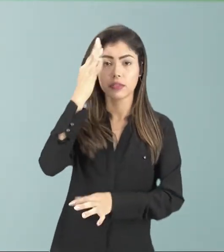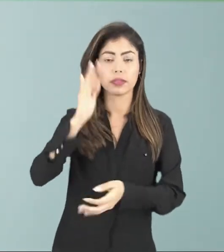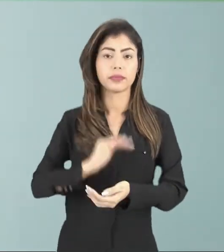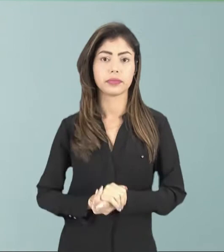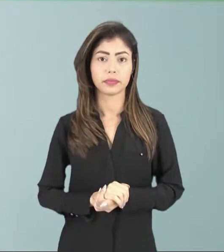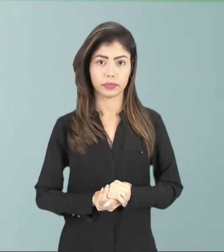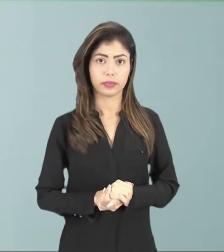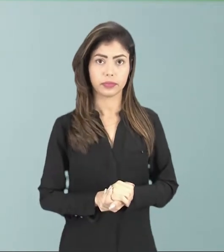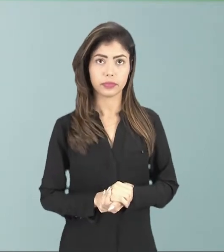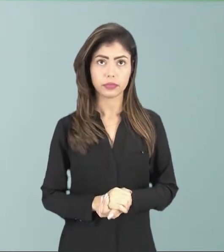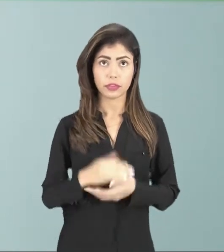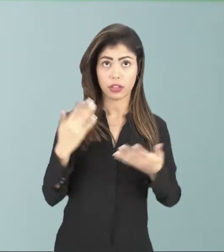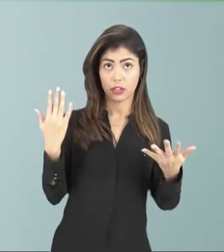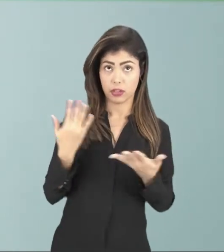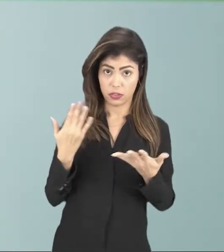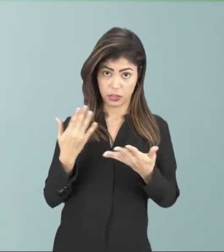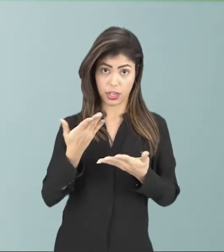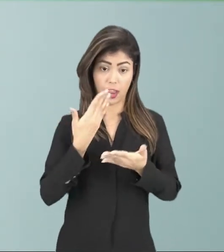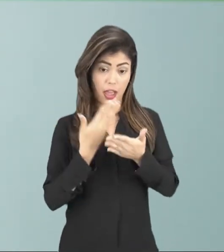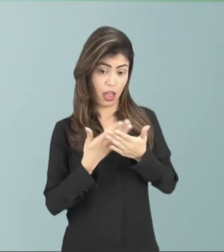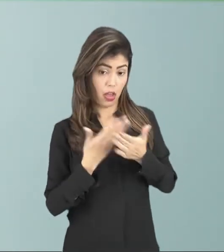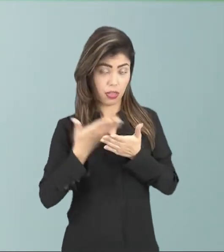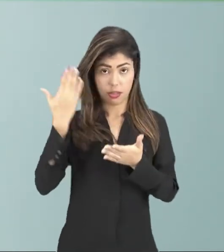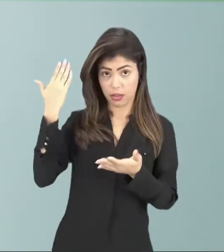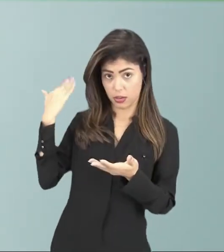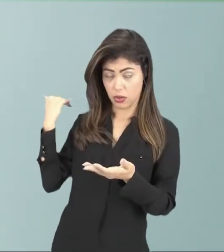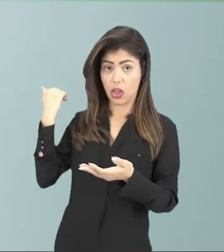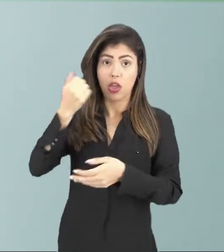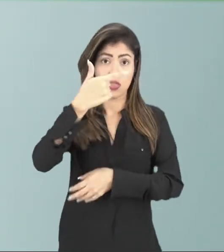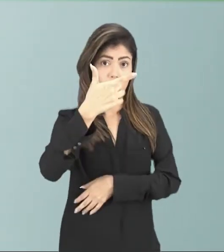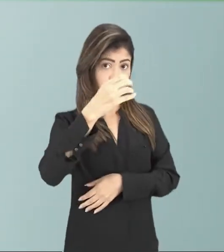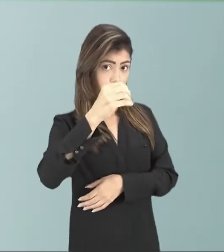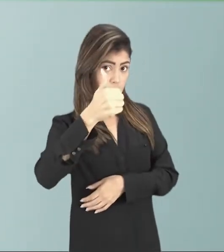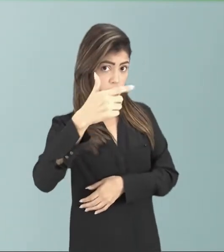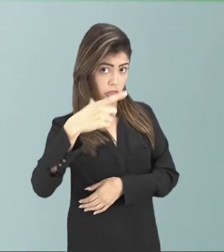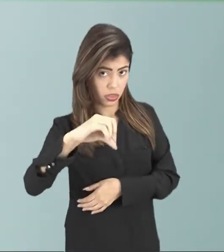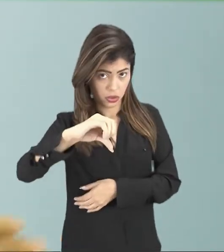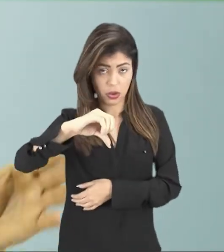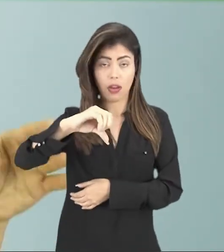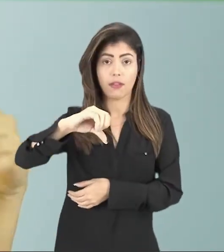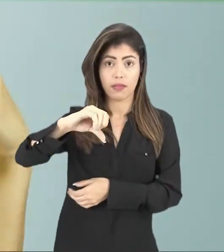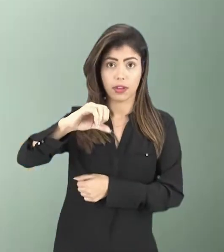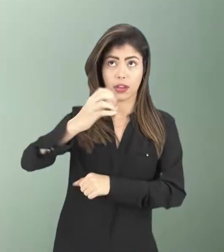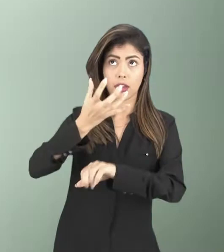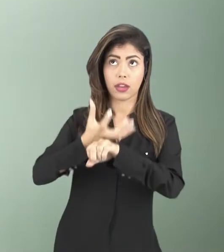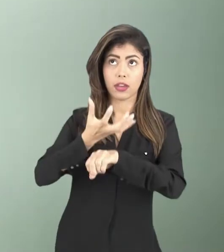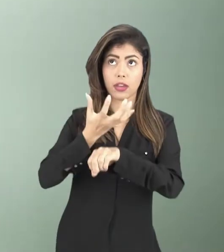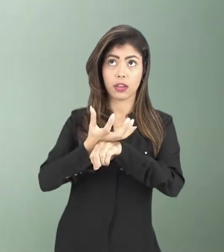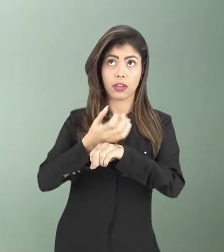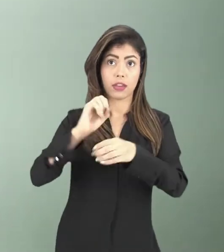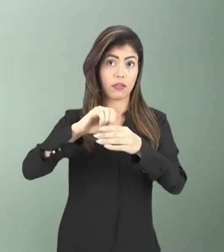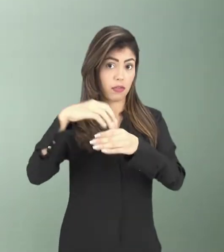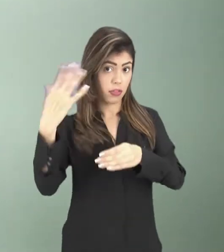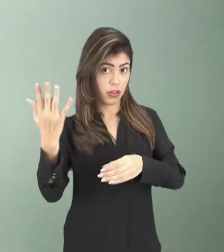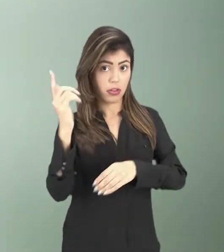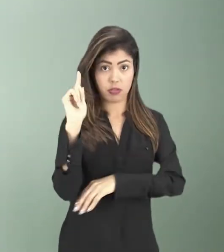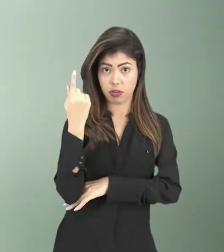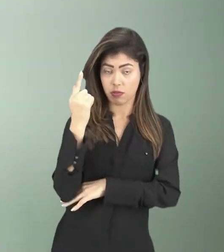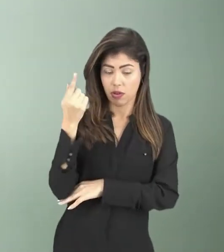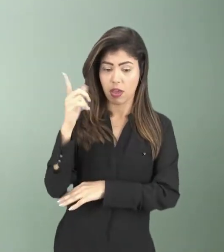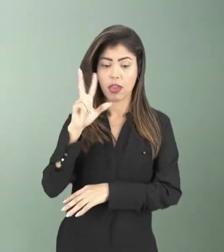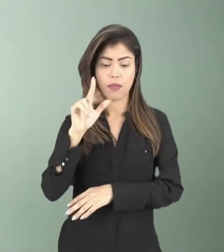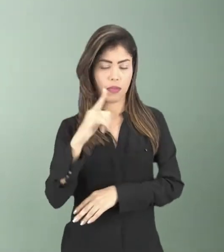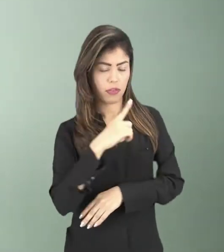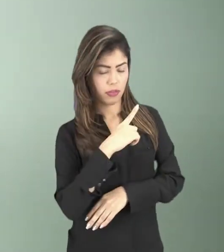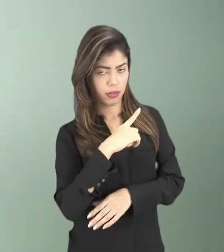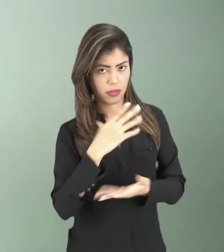no Enem, que eu já falei na aula anterior, né? Em 2019 foi a disciplina. Fora a geografia, foi a que mais caiu.